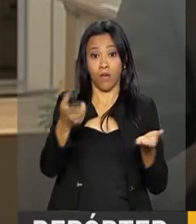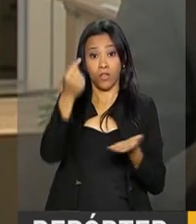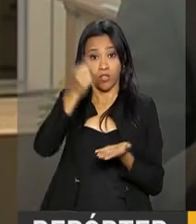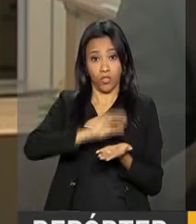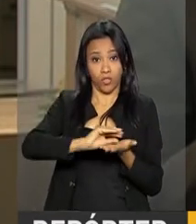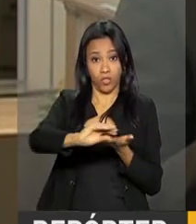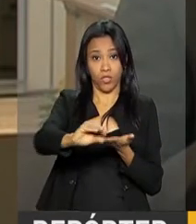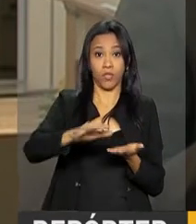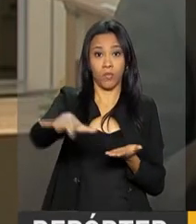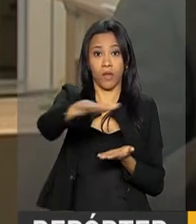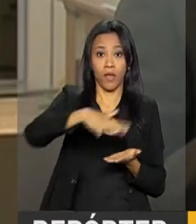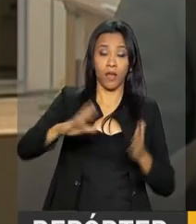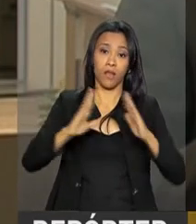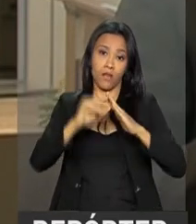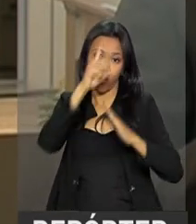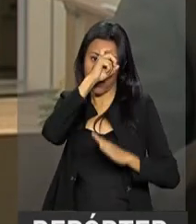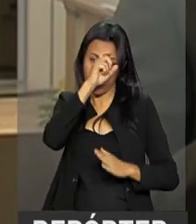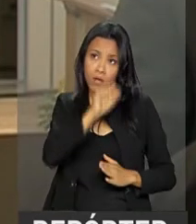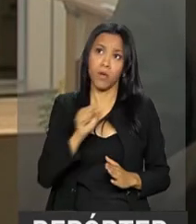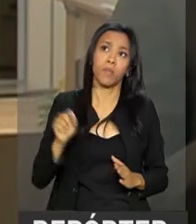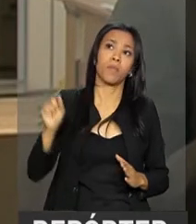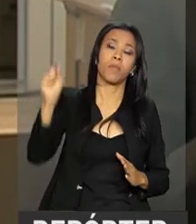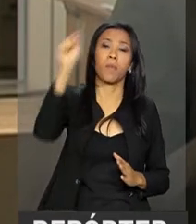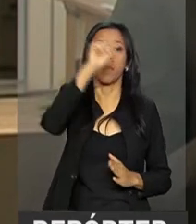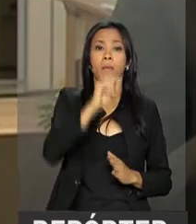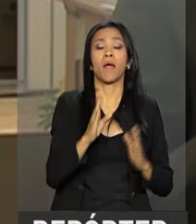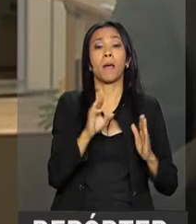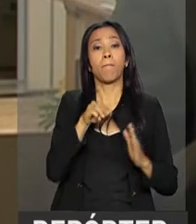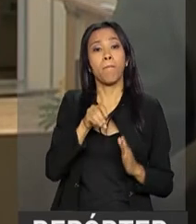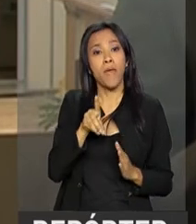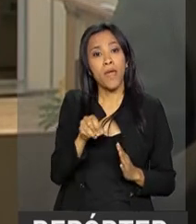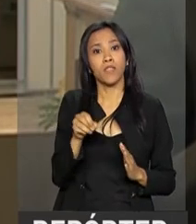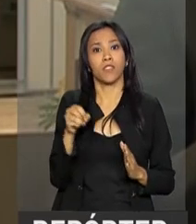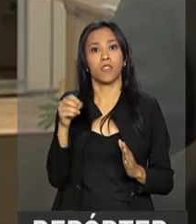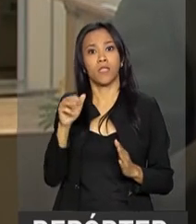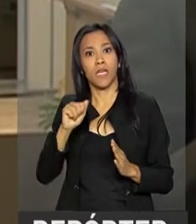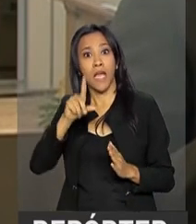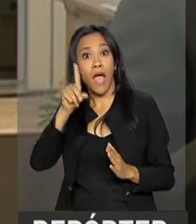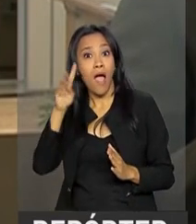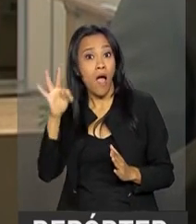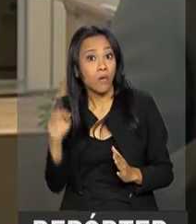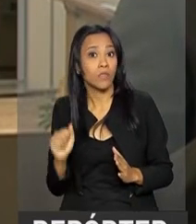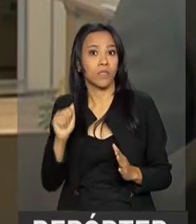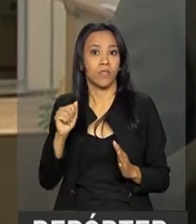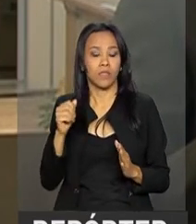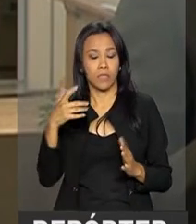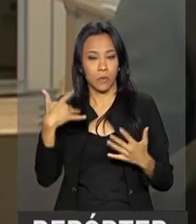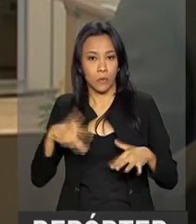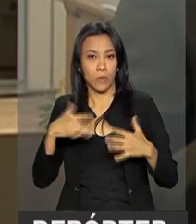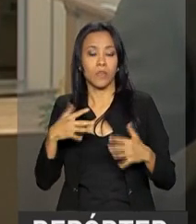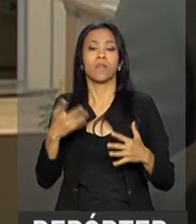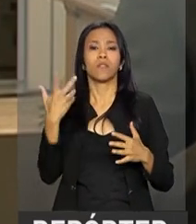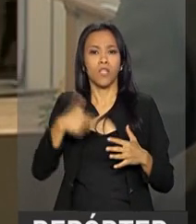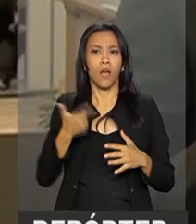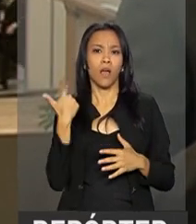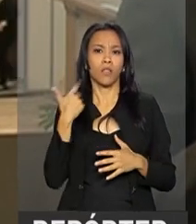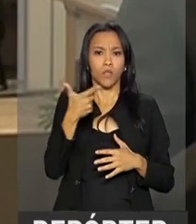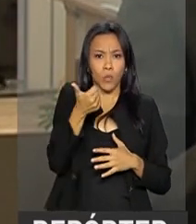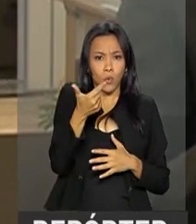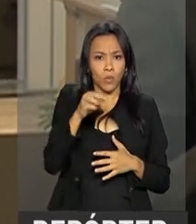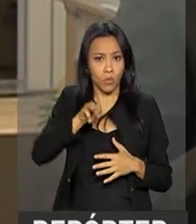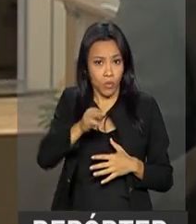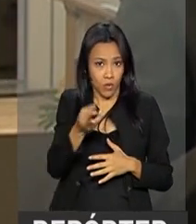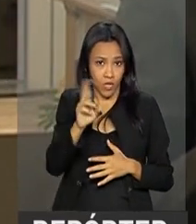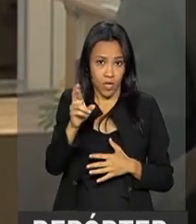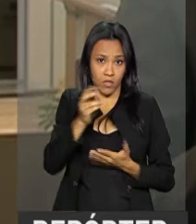recursos para atenção básica e também atendimentos de média e alta complexidades, como os 12 milhões de reais anunciados para o município de